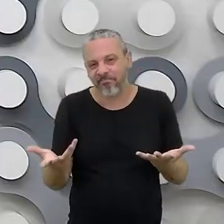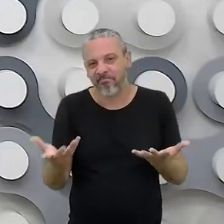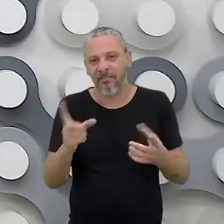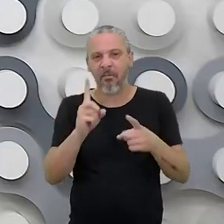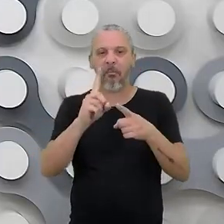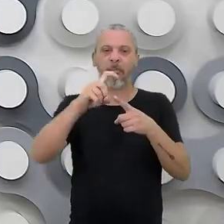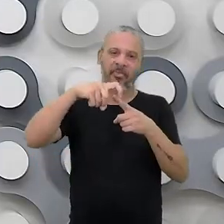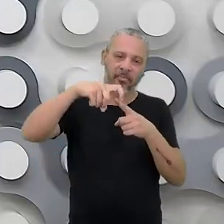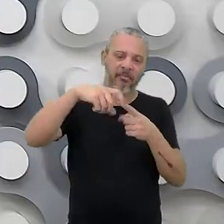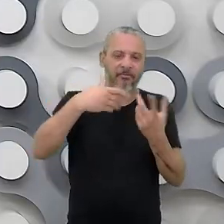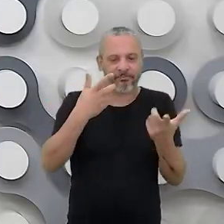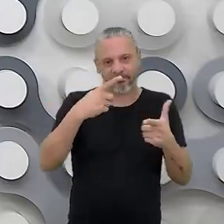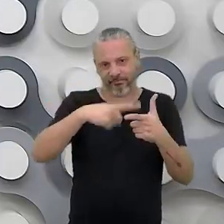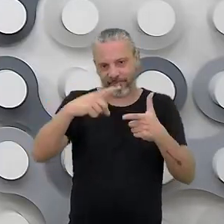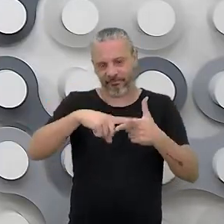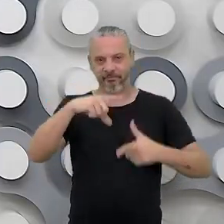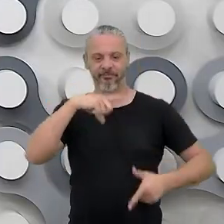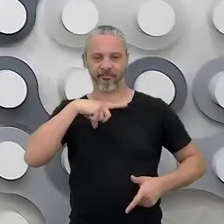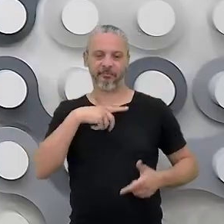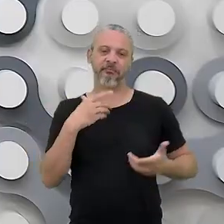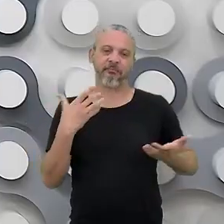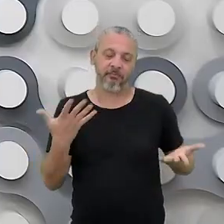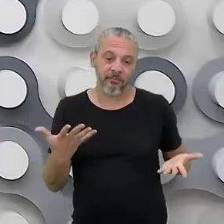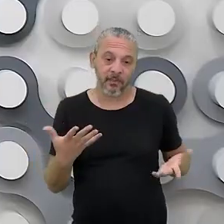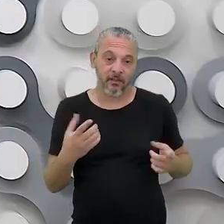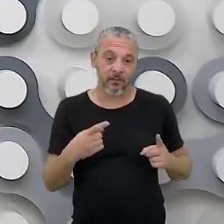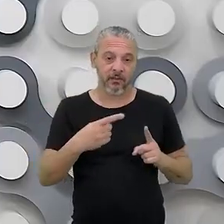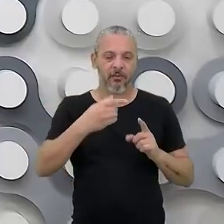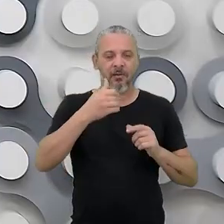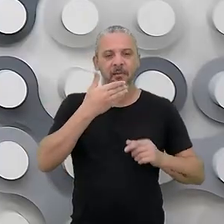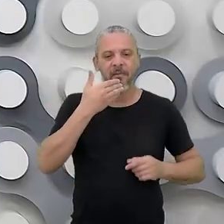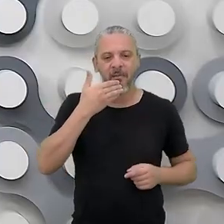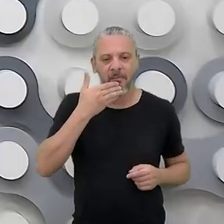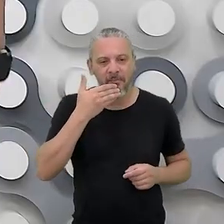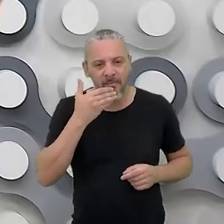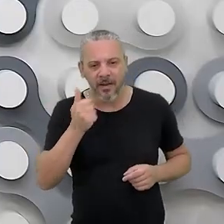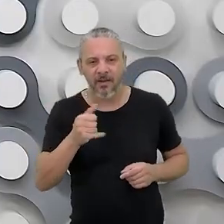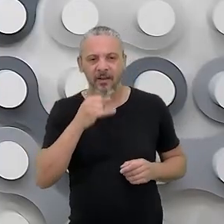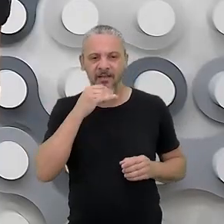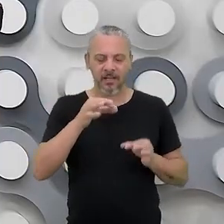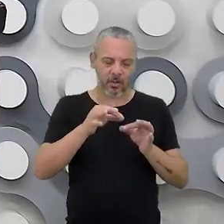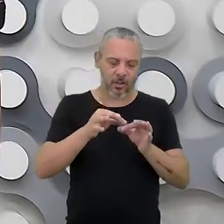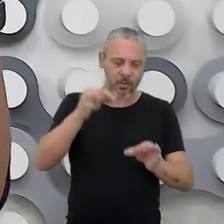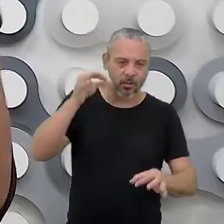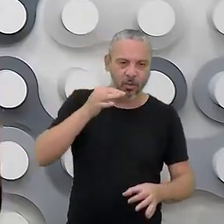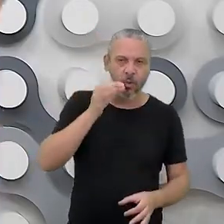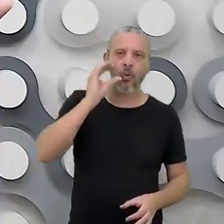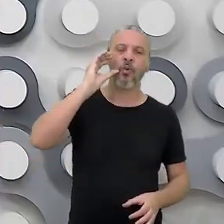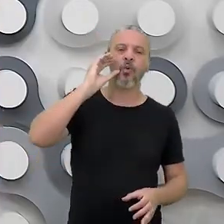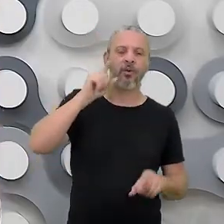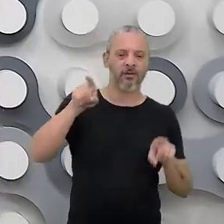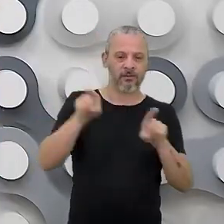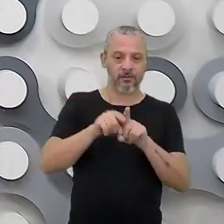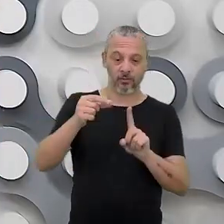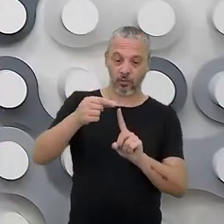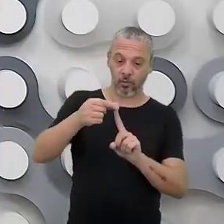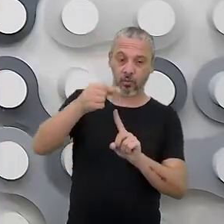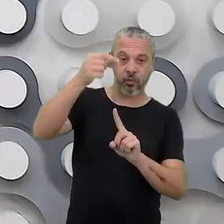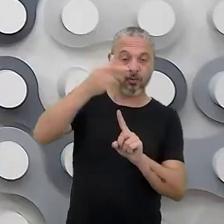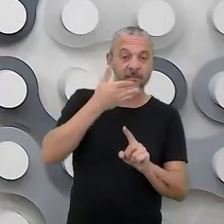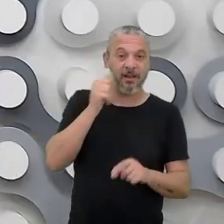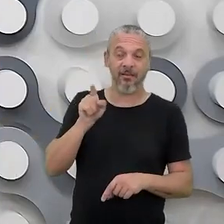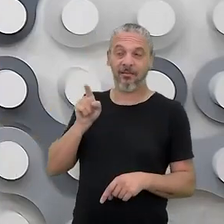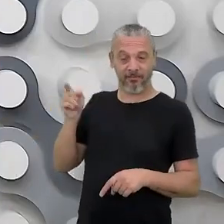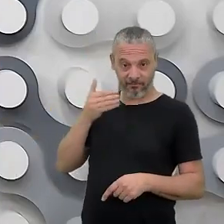vai acabar dobrando no processo. Então, aqueles canudos que são mais para milkshake, para bebidas um pouco mais